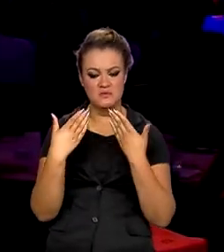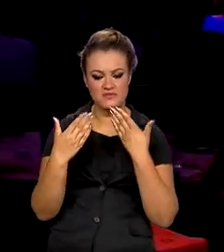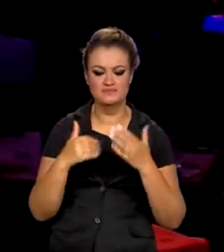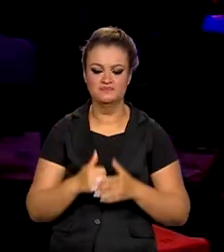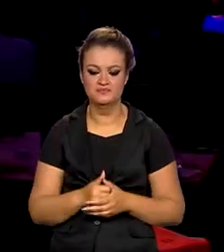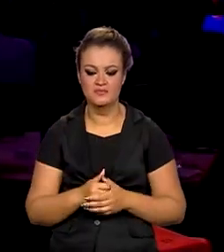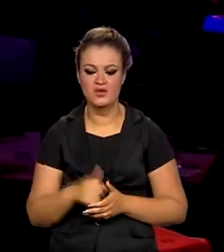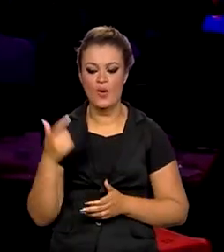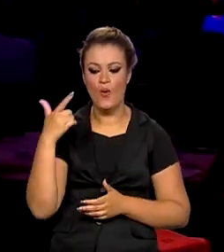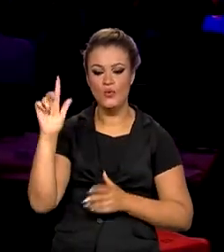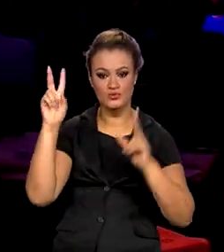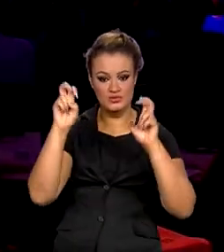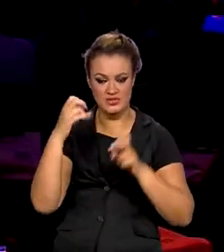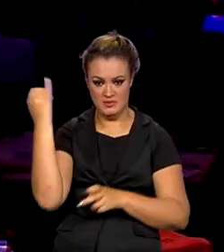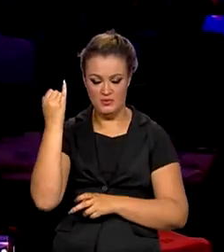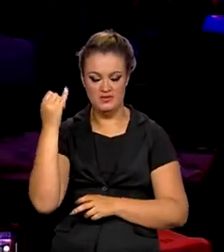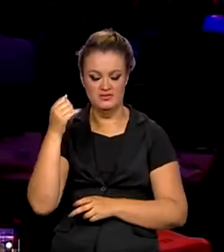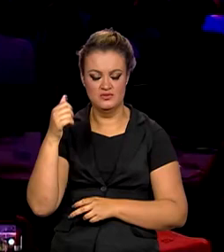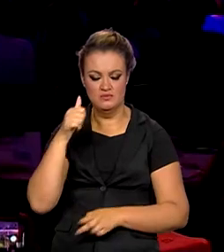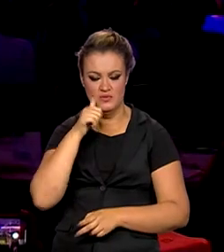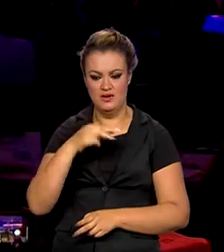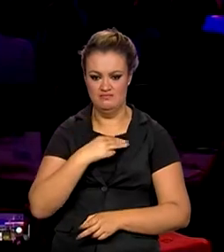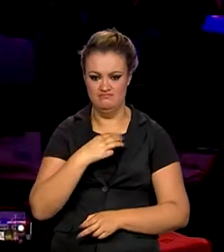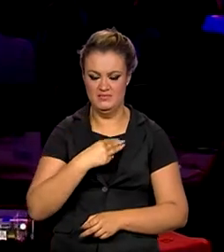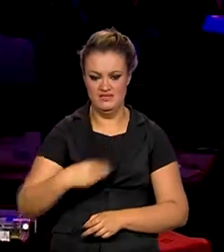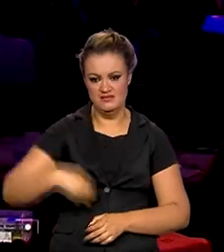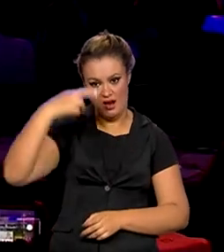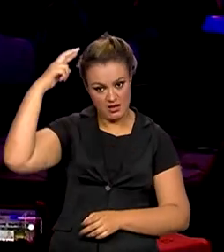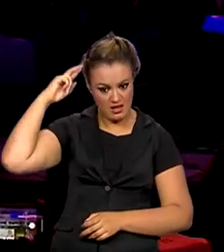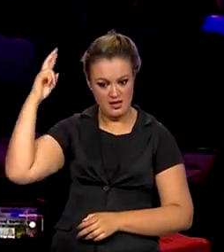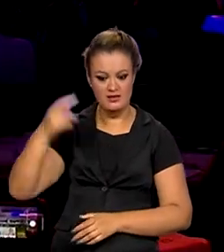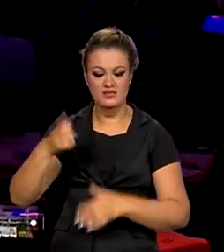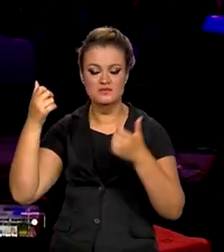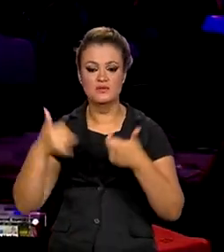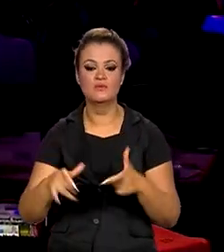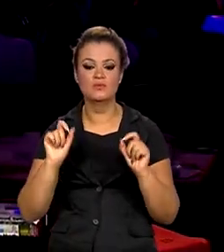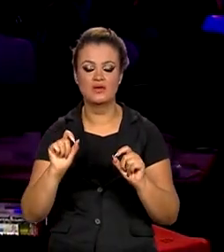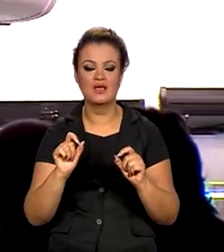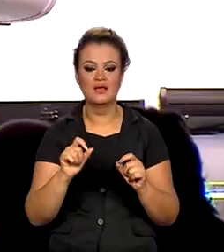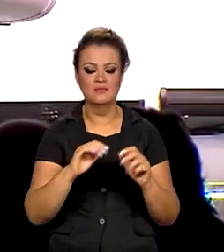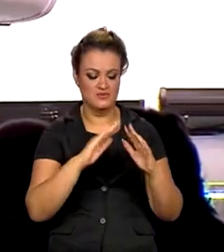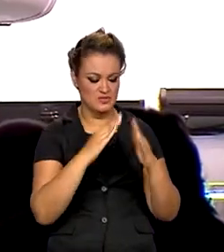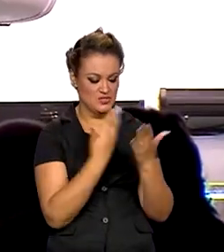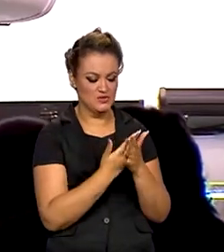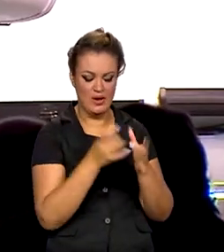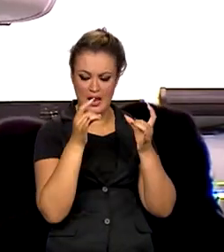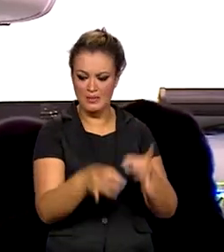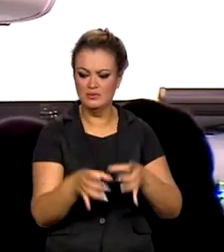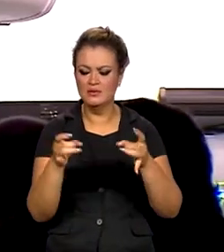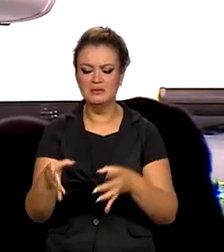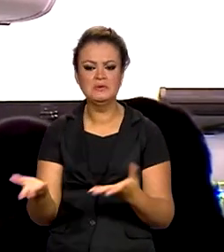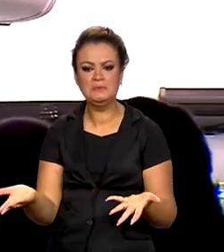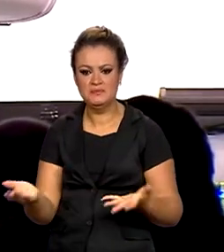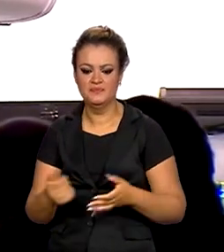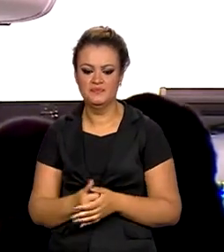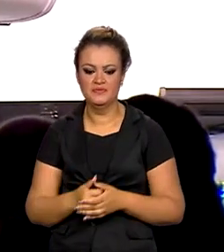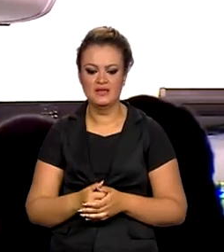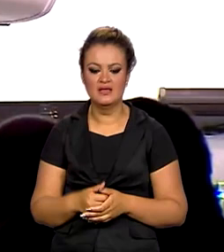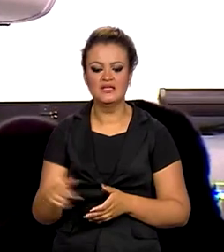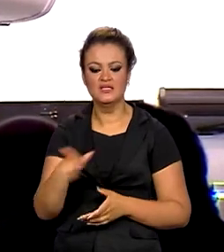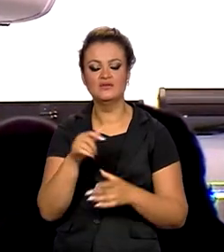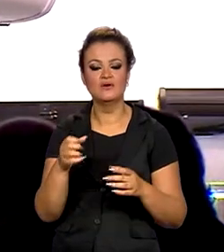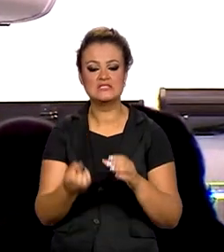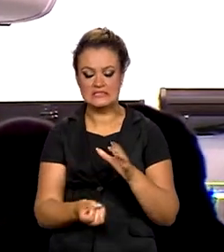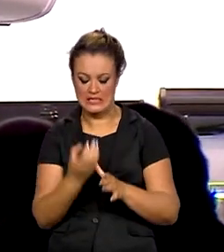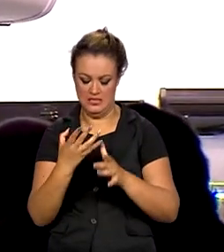preocupante alertado pela ministra Aniele Franco da Igualdade Racial foi a evasão escolar. Que a gente não só crie e se